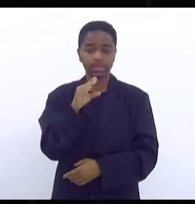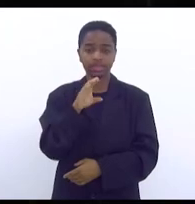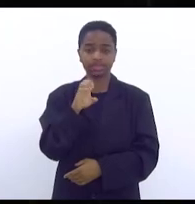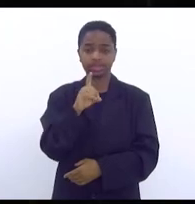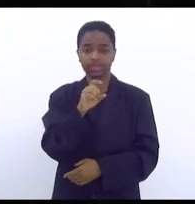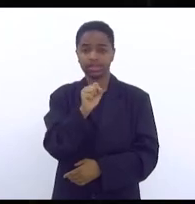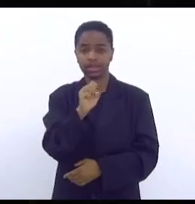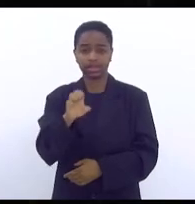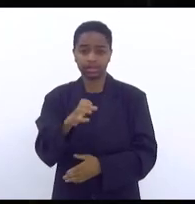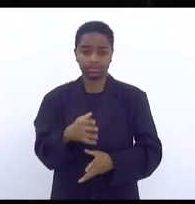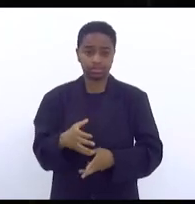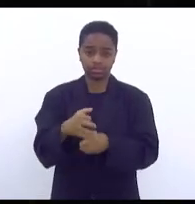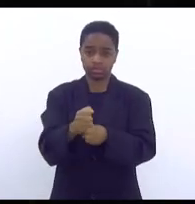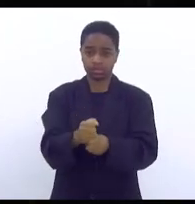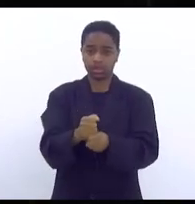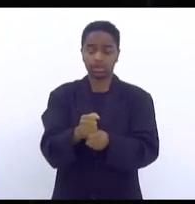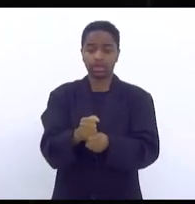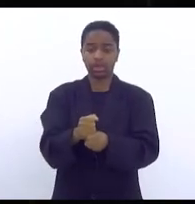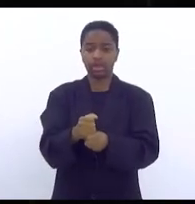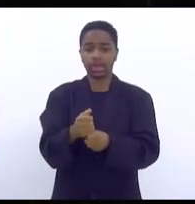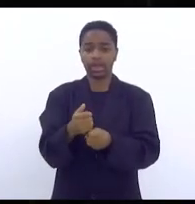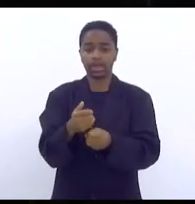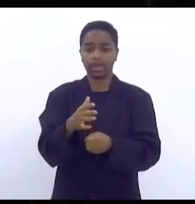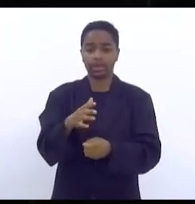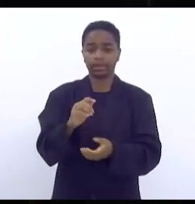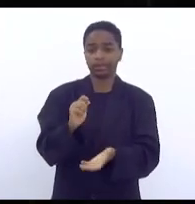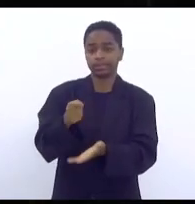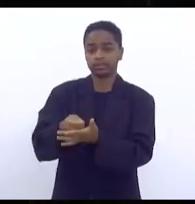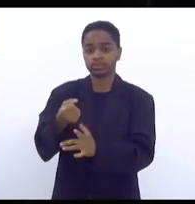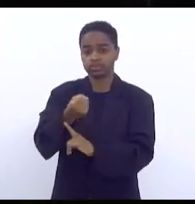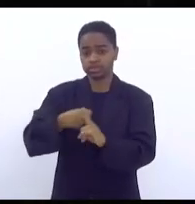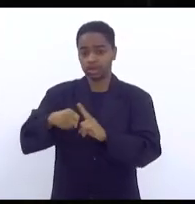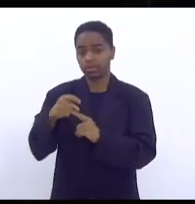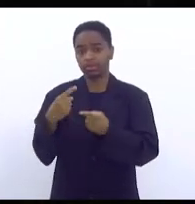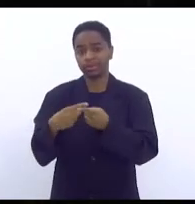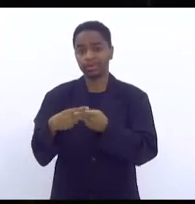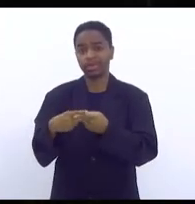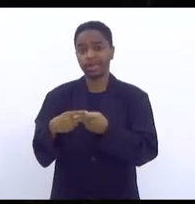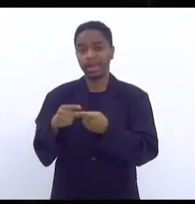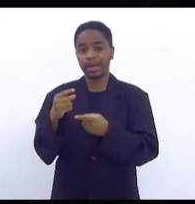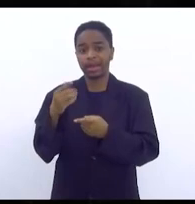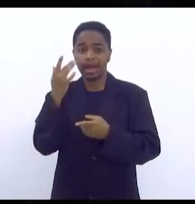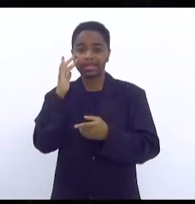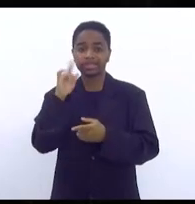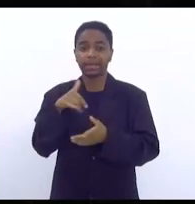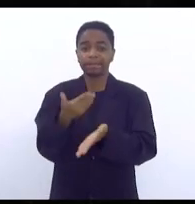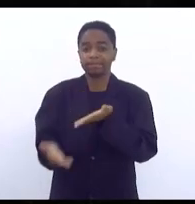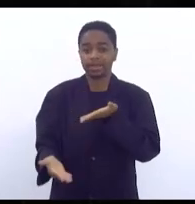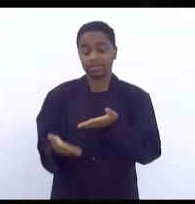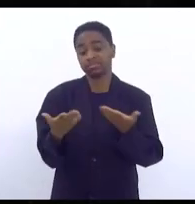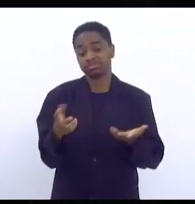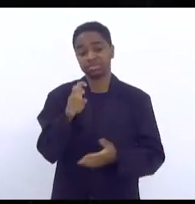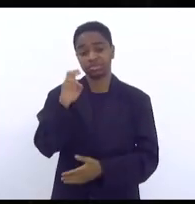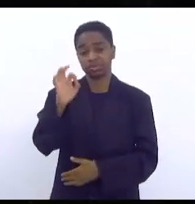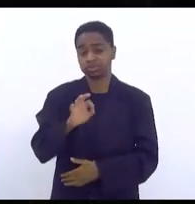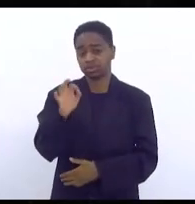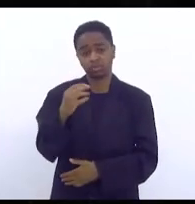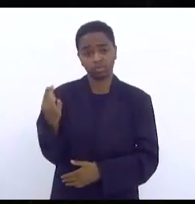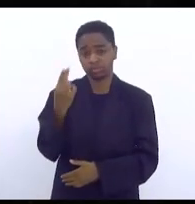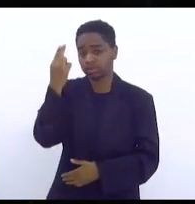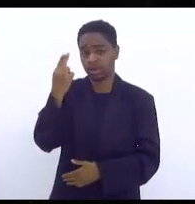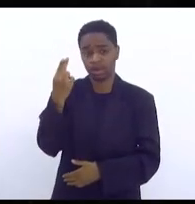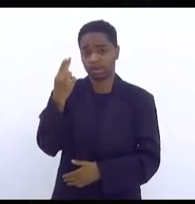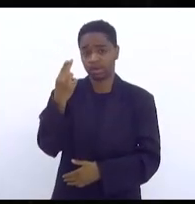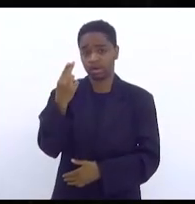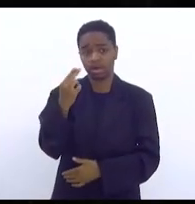social porque ela contabilizava isso como perda quem estuda saneamento sabe disso então os 5% jamais daria conta dos 2